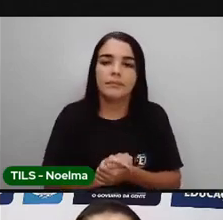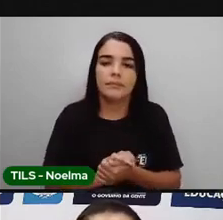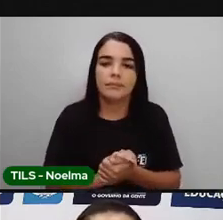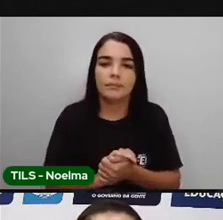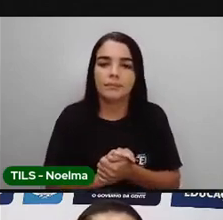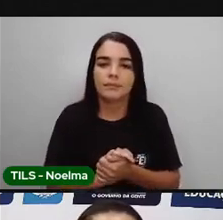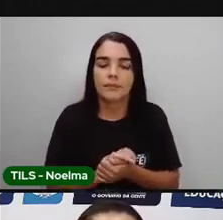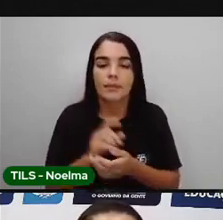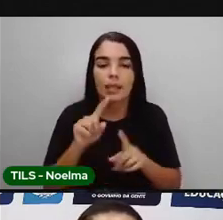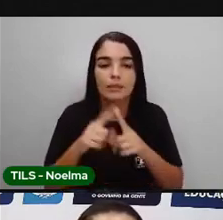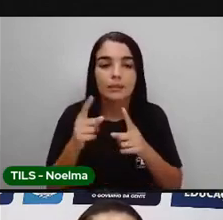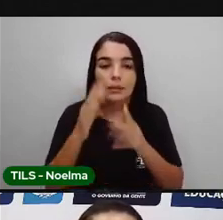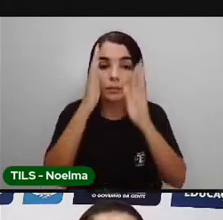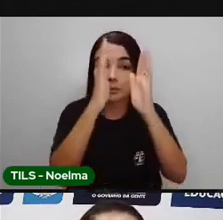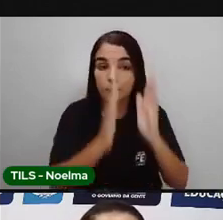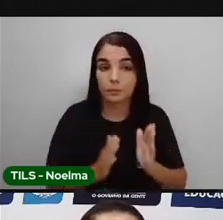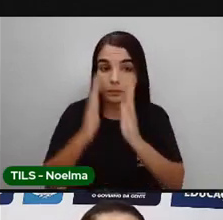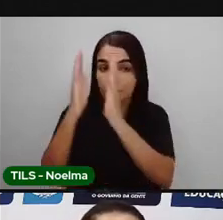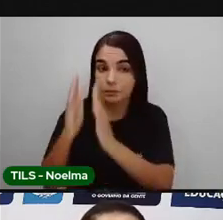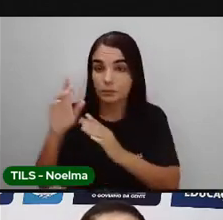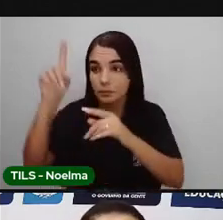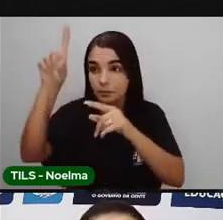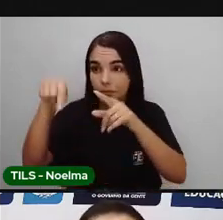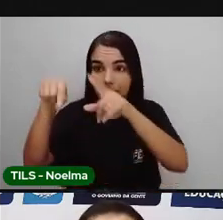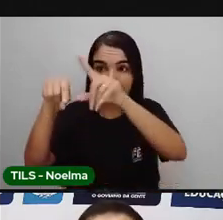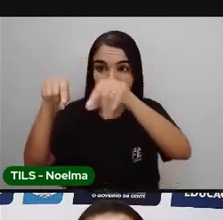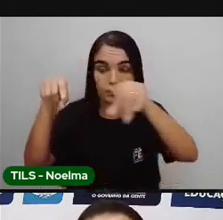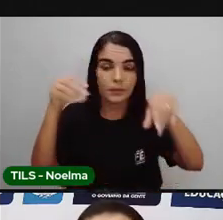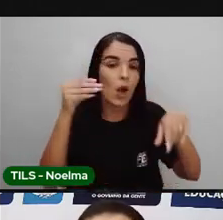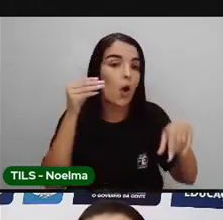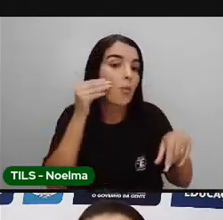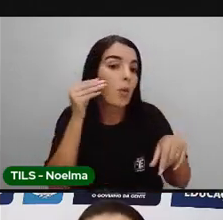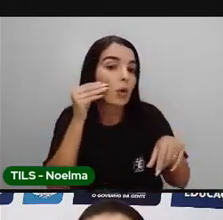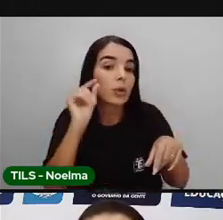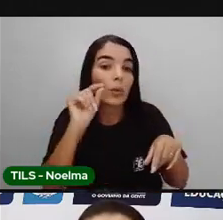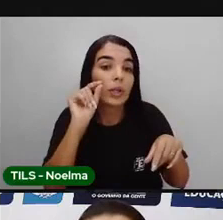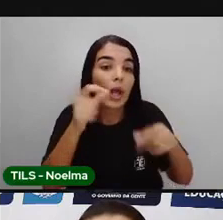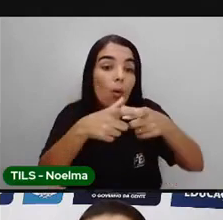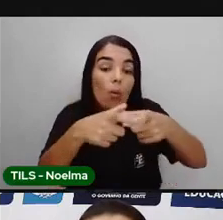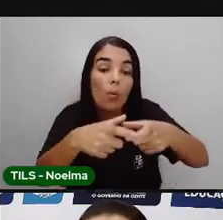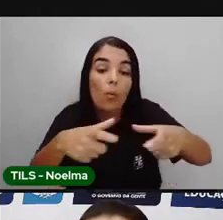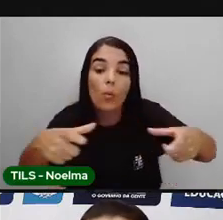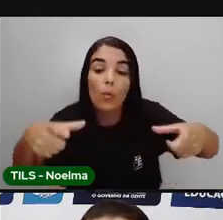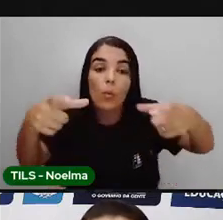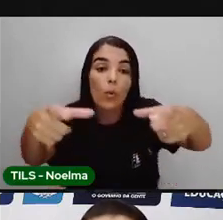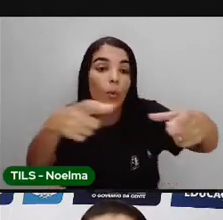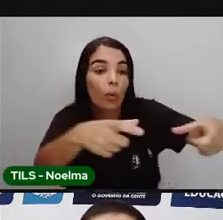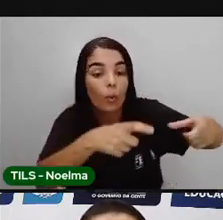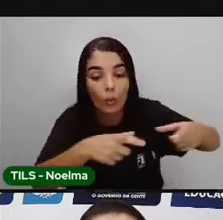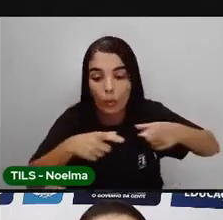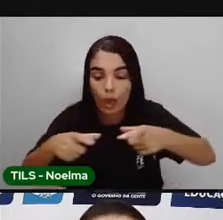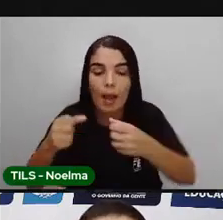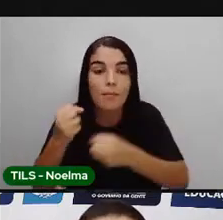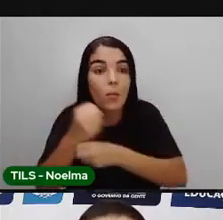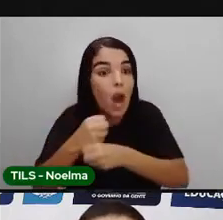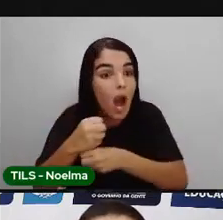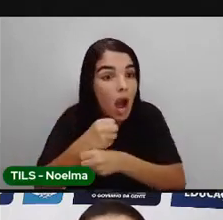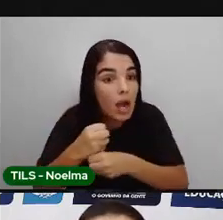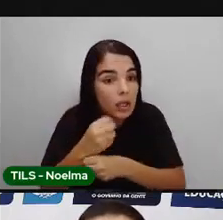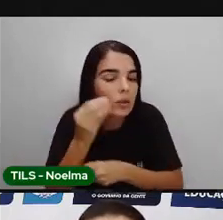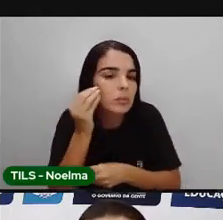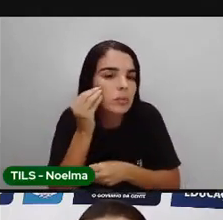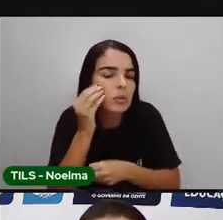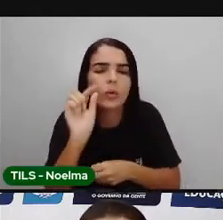certo? Nesse gráfico de coluna, ele vai representar as áreas que foram desmatadas por anos. Note que